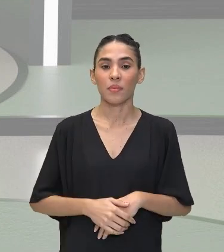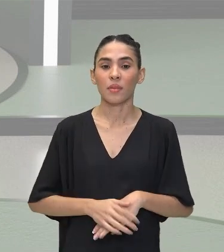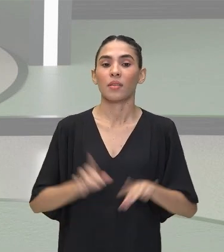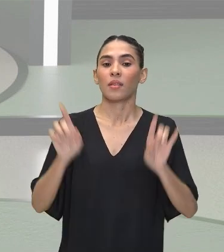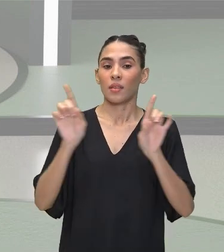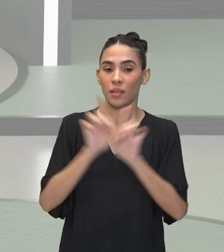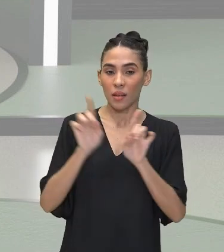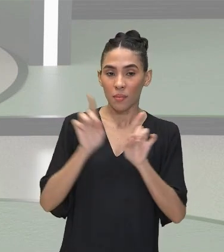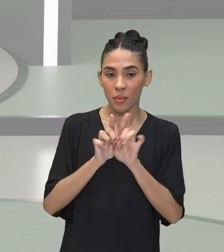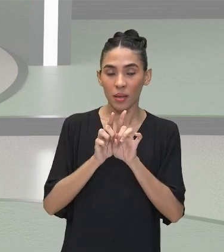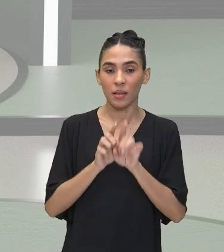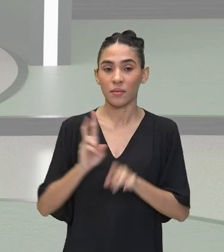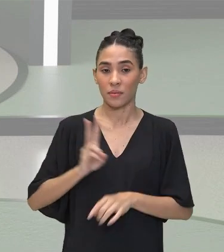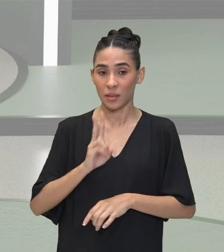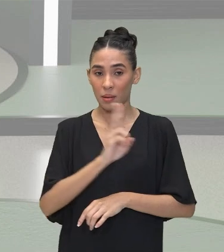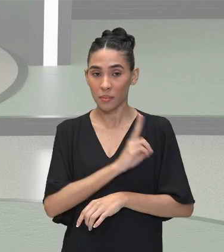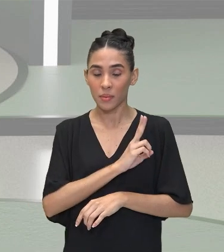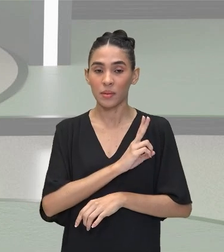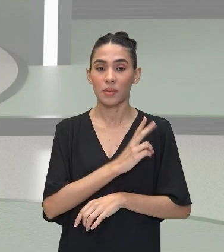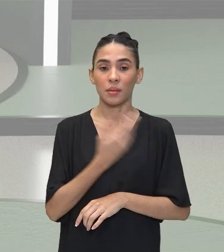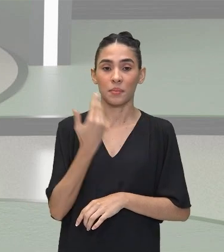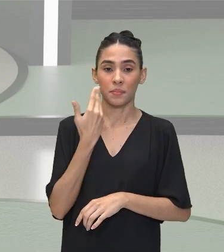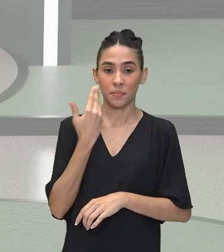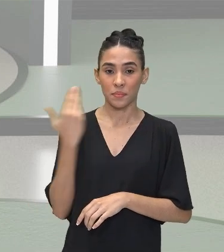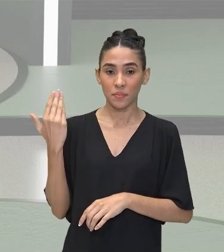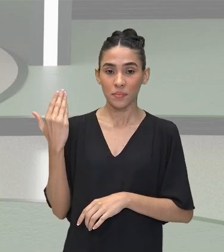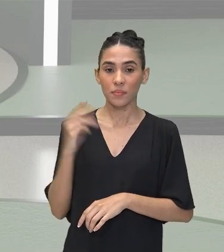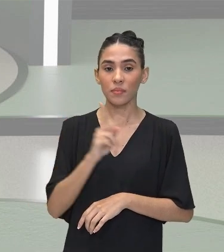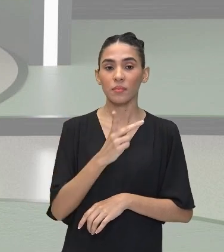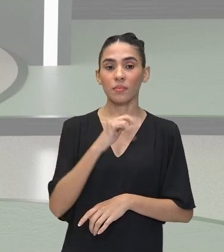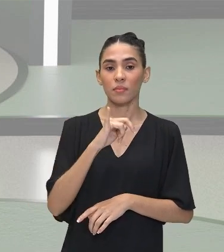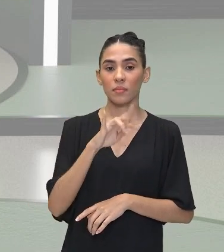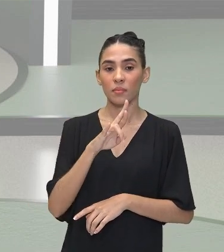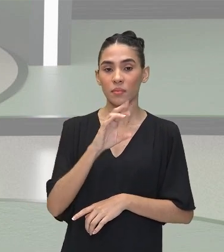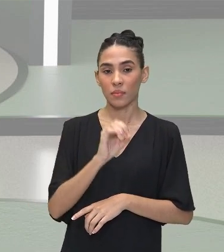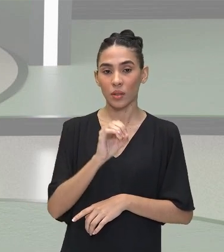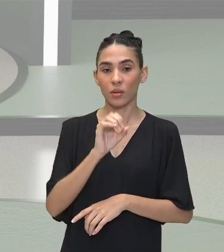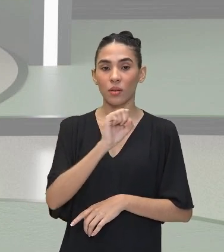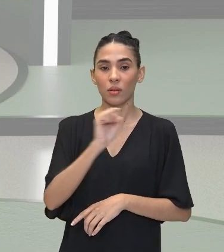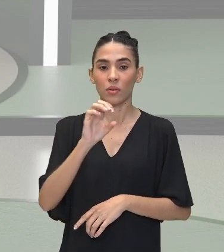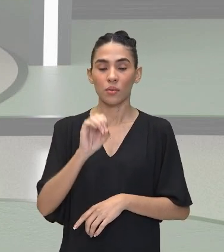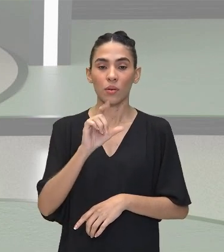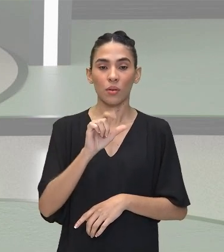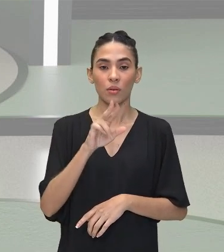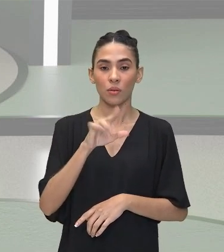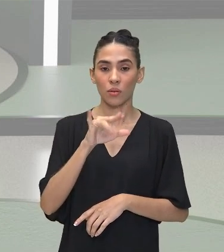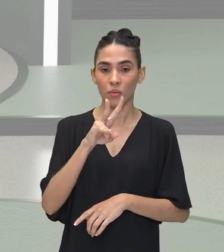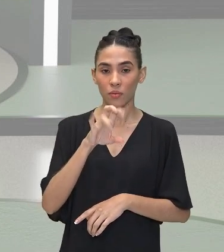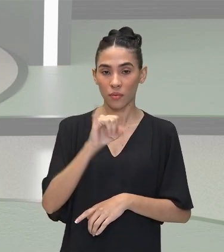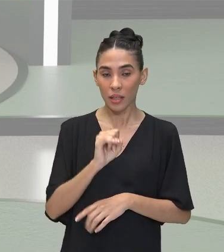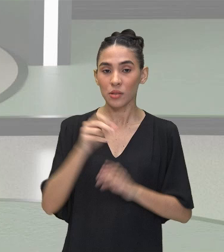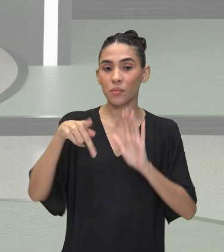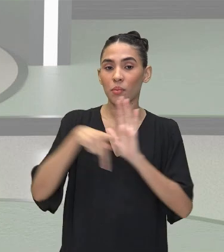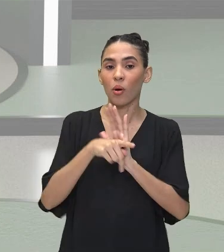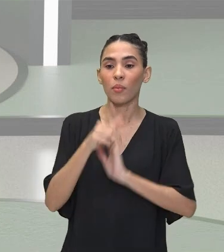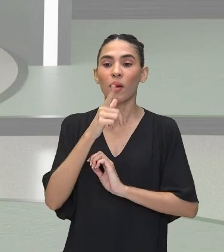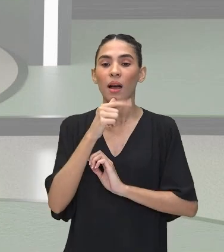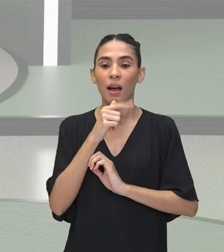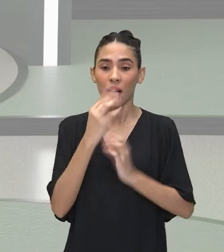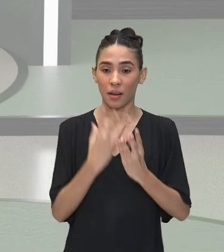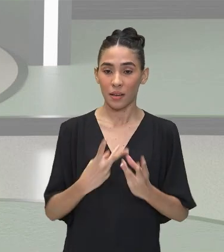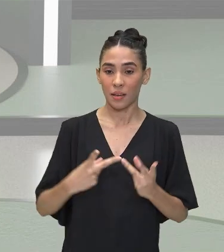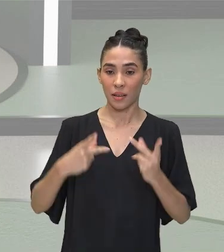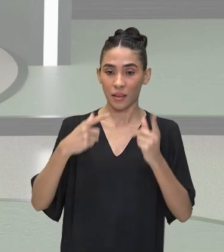vitaminas lipossolúveis, tem as vitaminas hidrossolúveis, que são as vitaminas que são solúveis em água, por